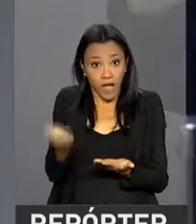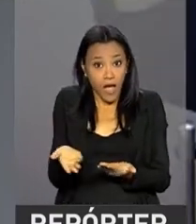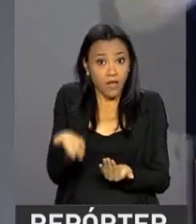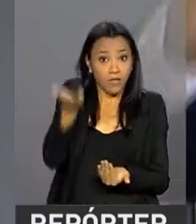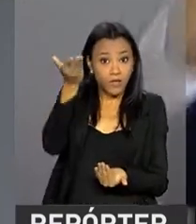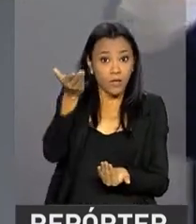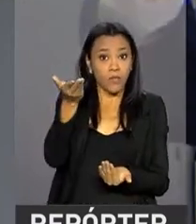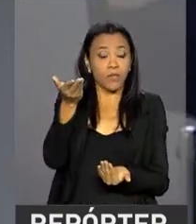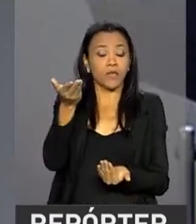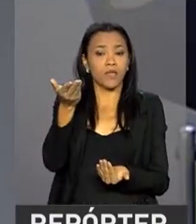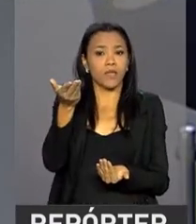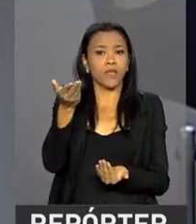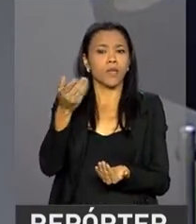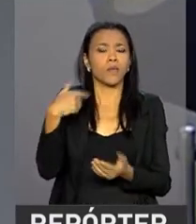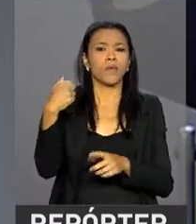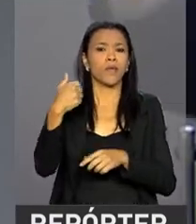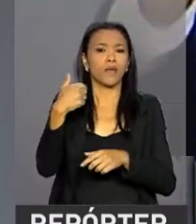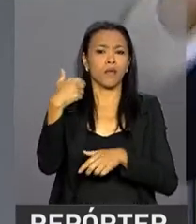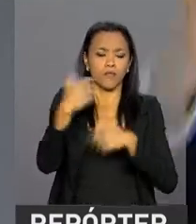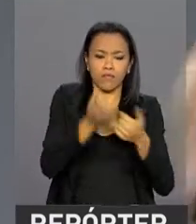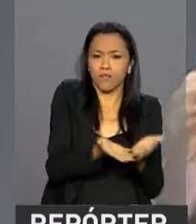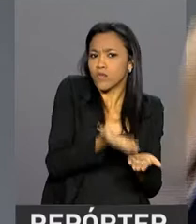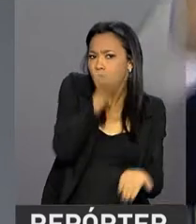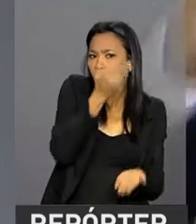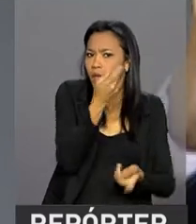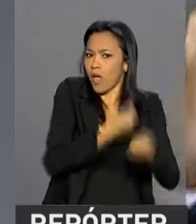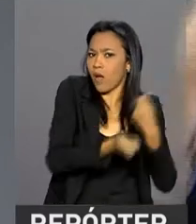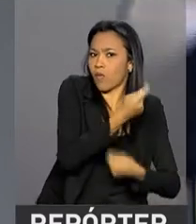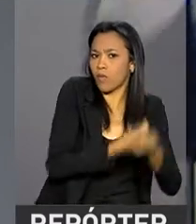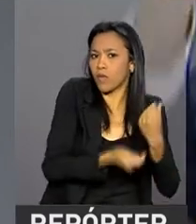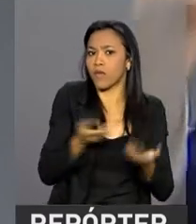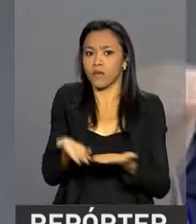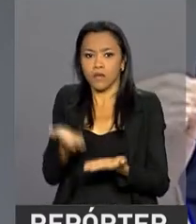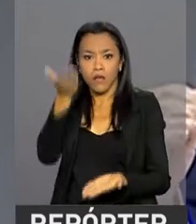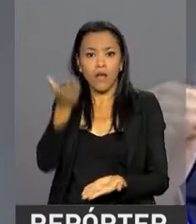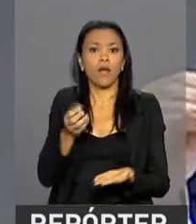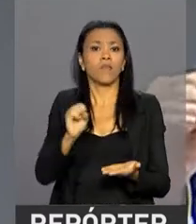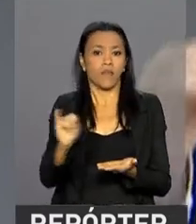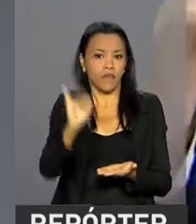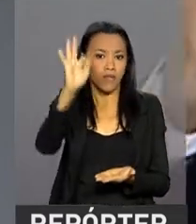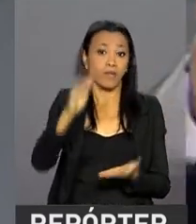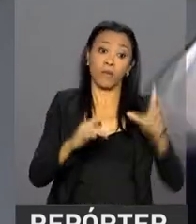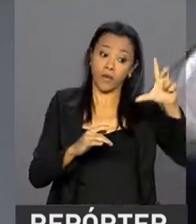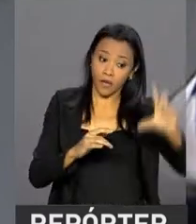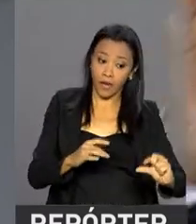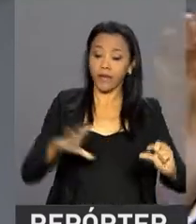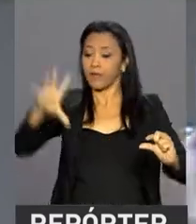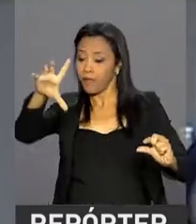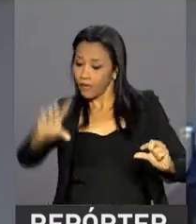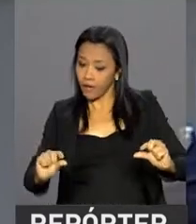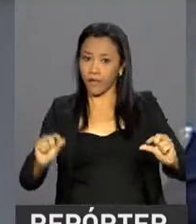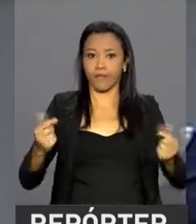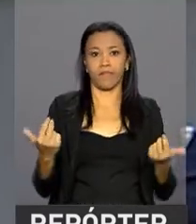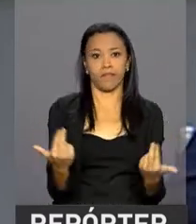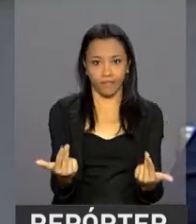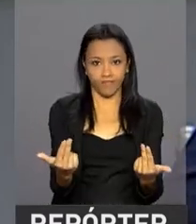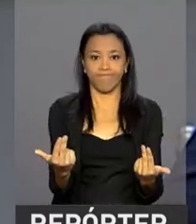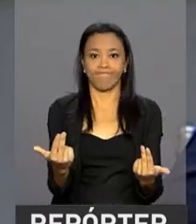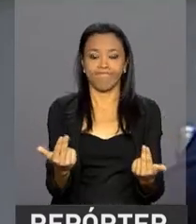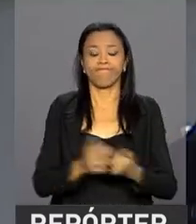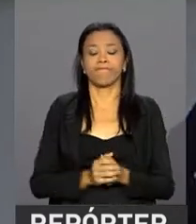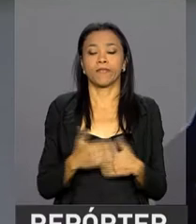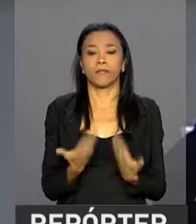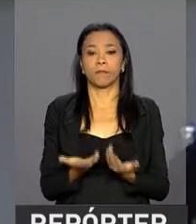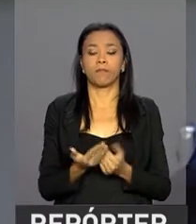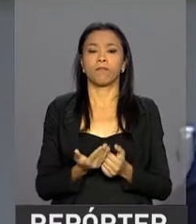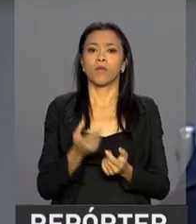atividade econômica, sobe com a inflação e vice-versa. Cai a atividade econômica, cai a inflação. Então, as duas coisas dependem. Então, o